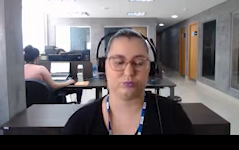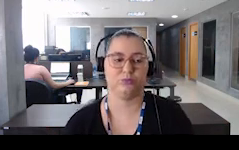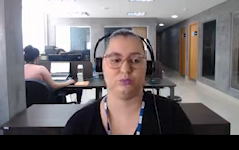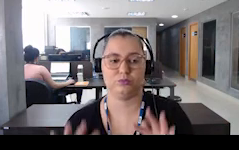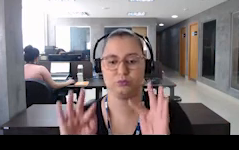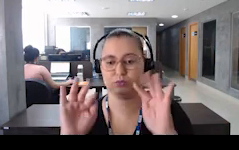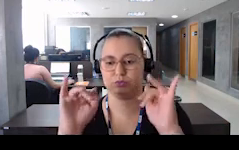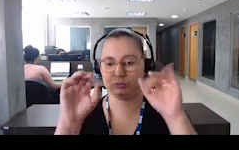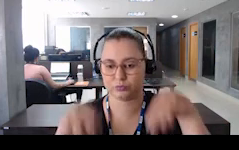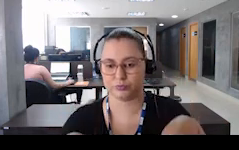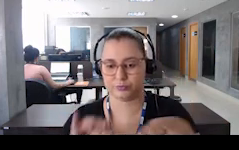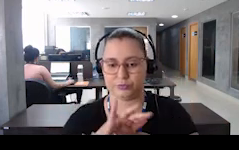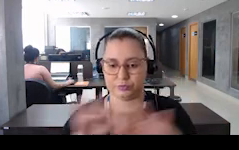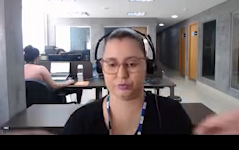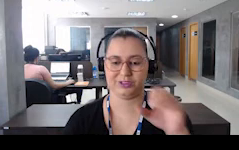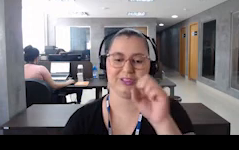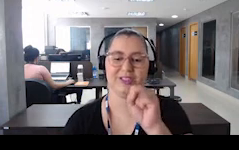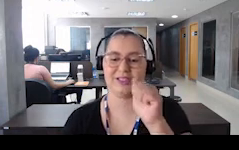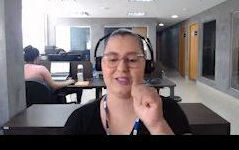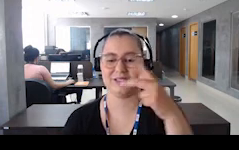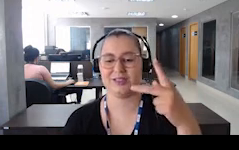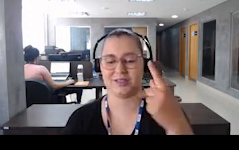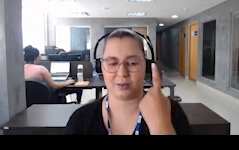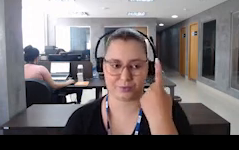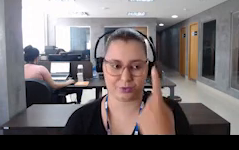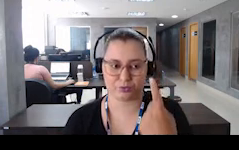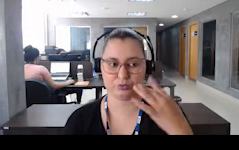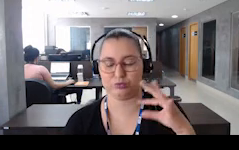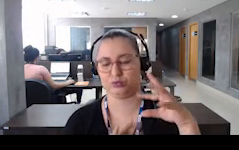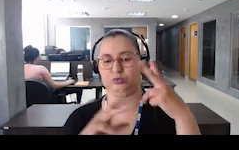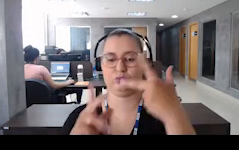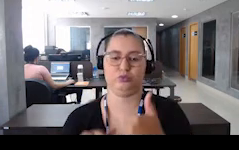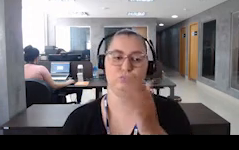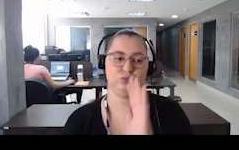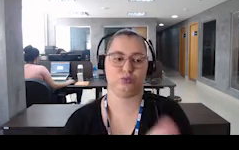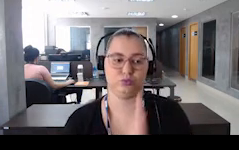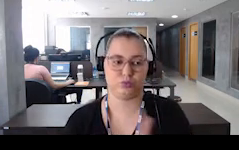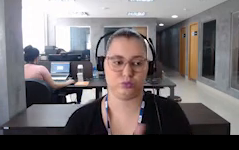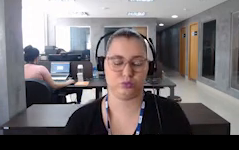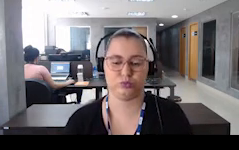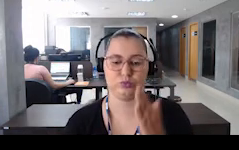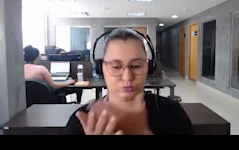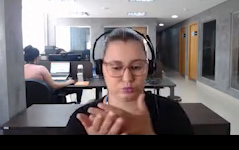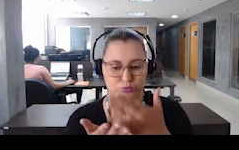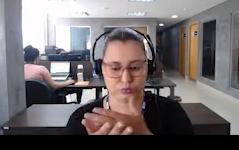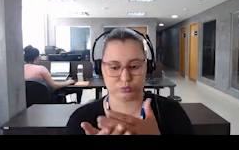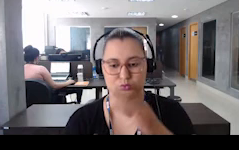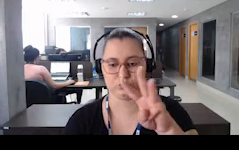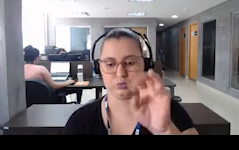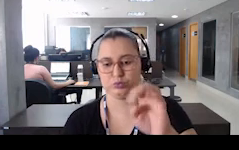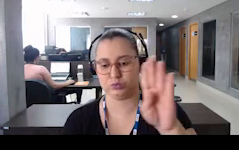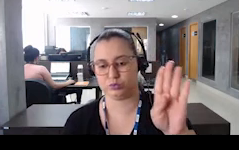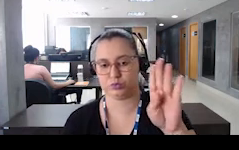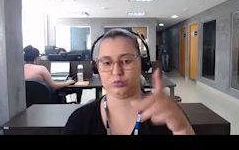Então, pessoal, aqui a gente finalizou ó, a primeira situação de aprendizagem, né? A gente respondeu ela praticamente inteira aqui já, né? A gente começou na